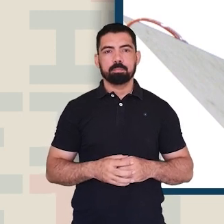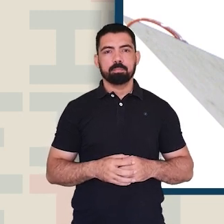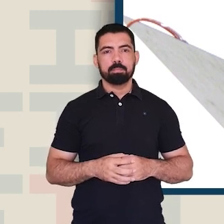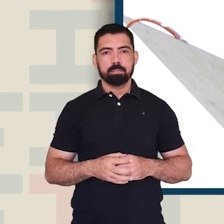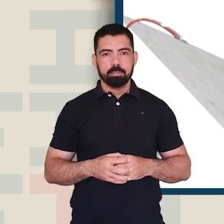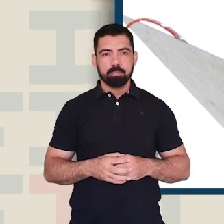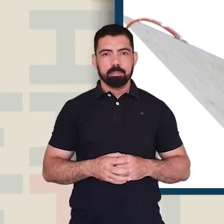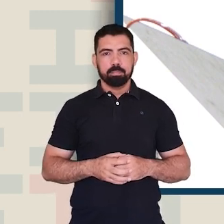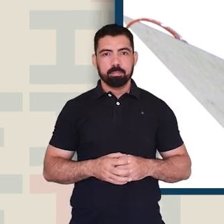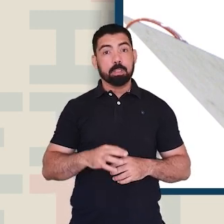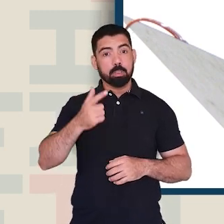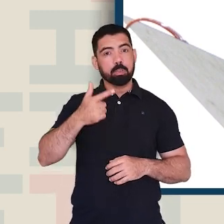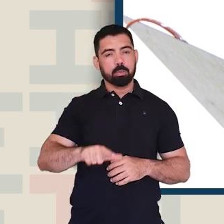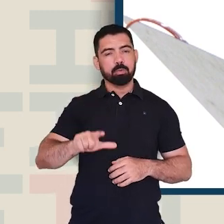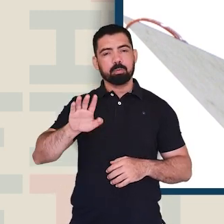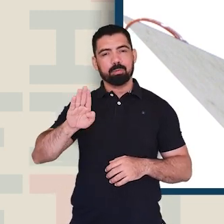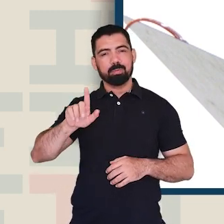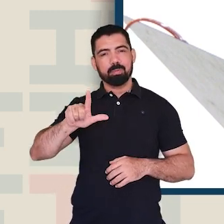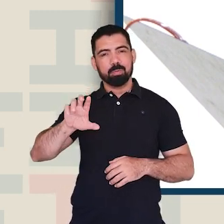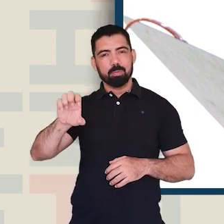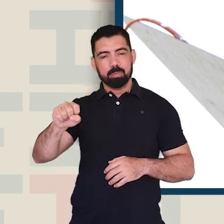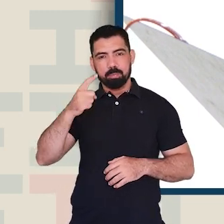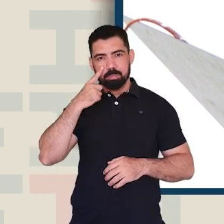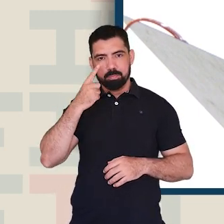Deixa eu botar esse blues aqui de novo, então só pra gente...